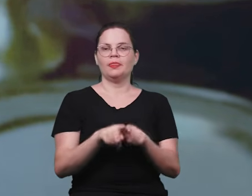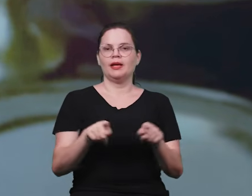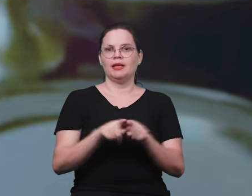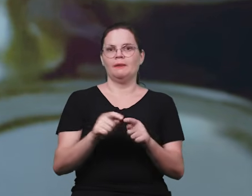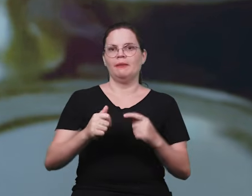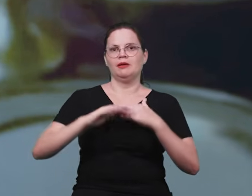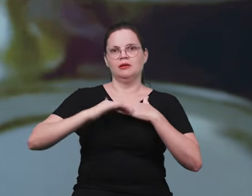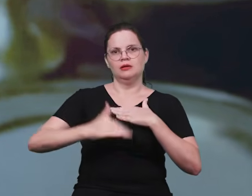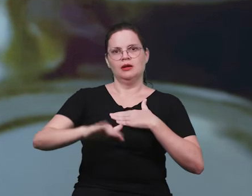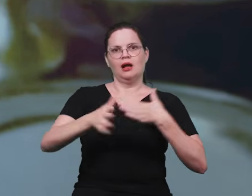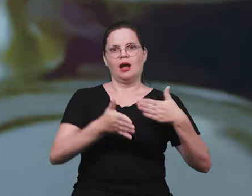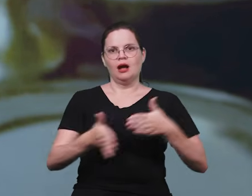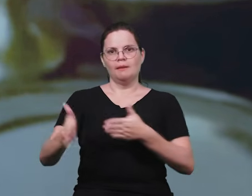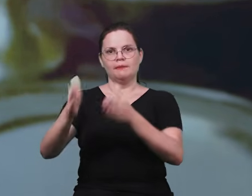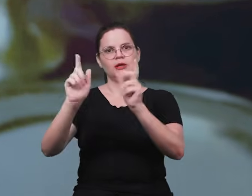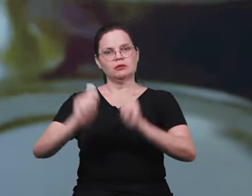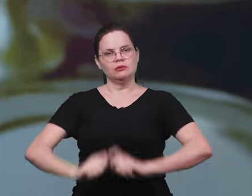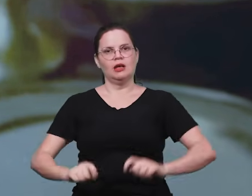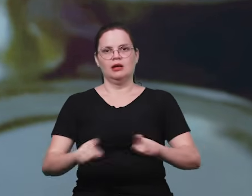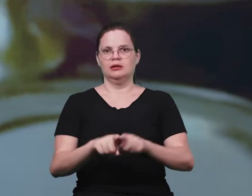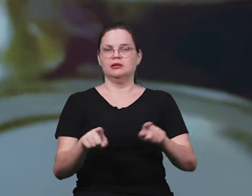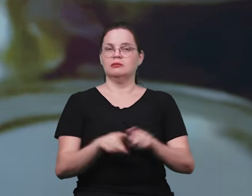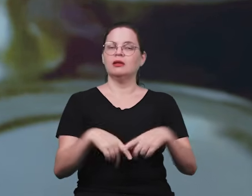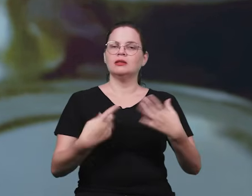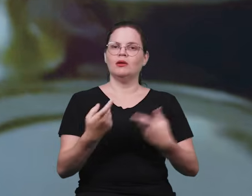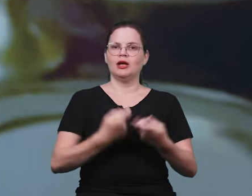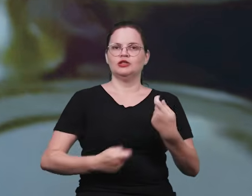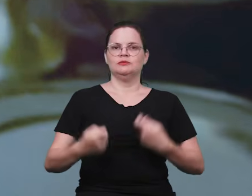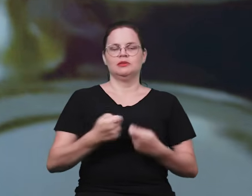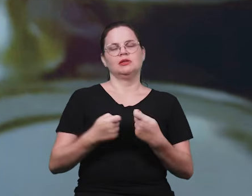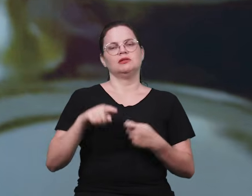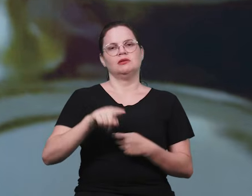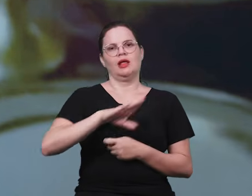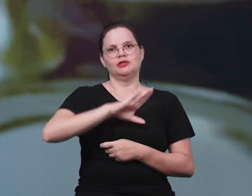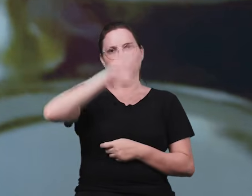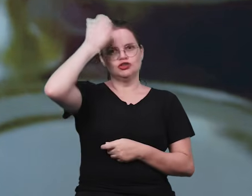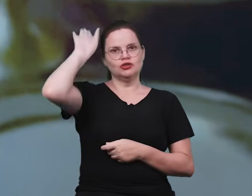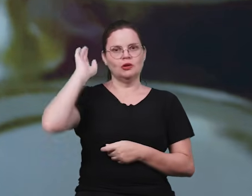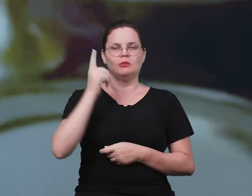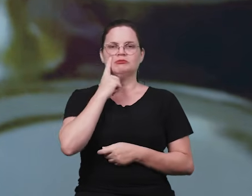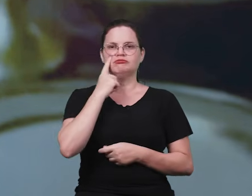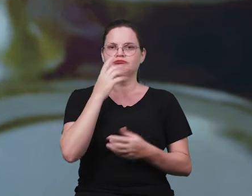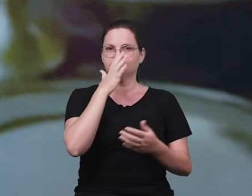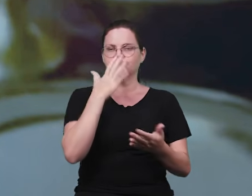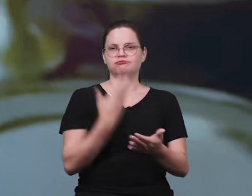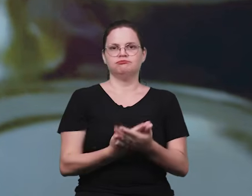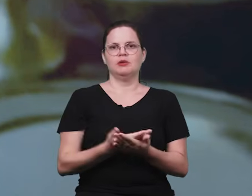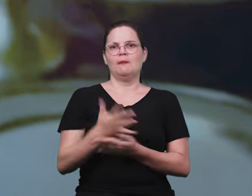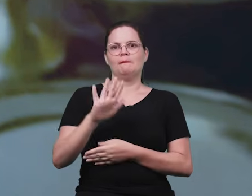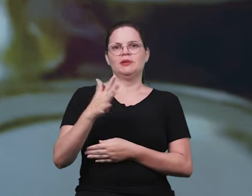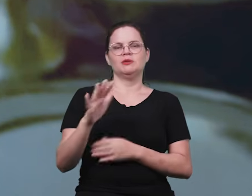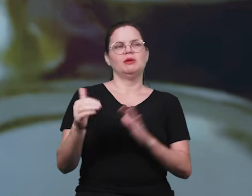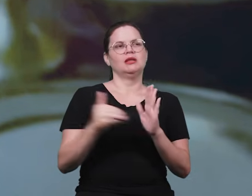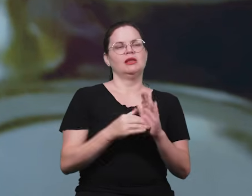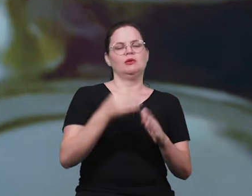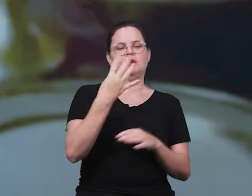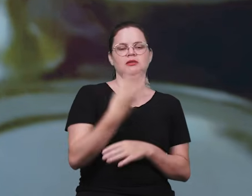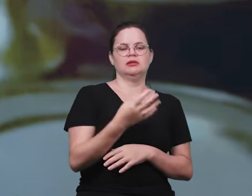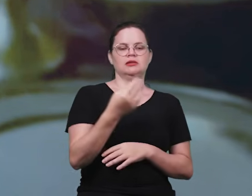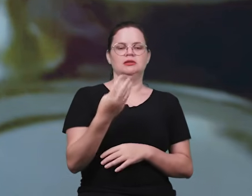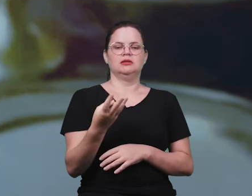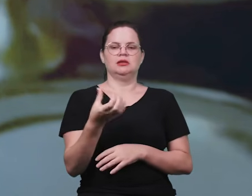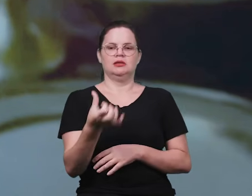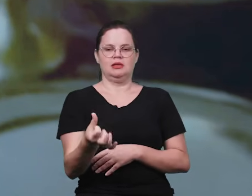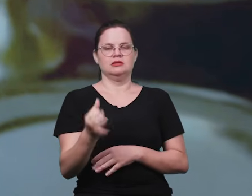romana foi de uma grandeza interessante, até 476, quando cai o Império